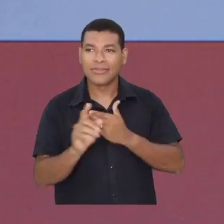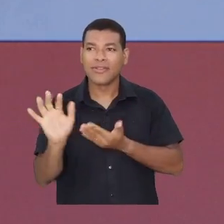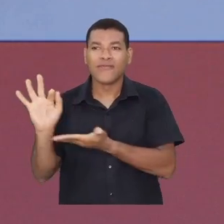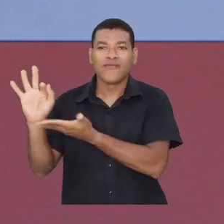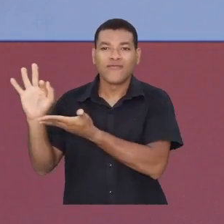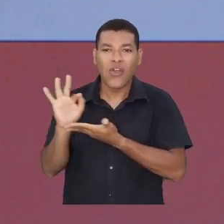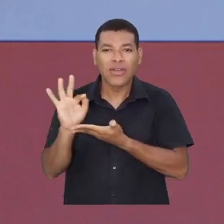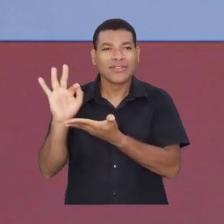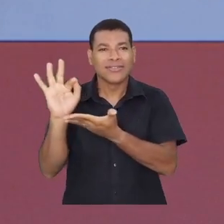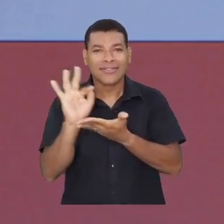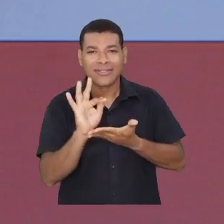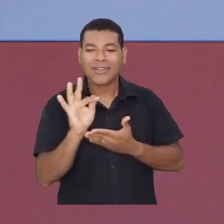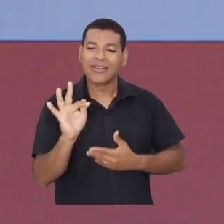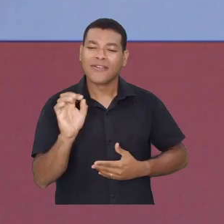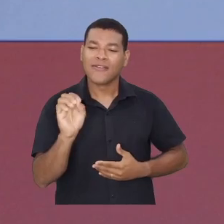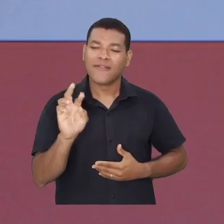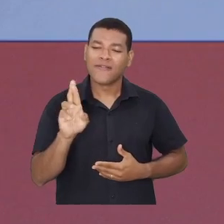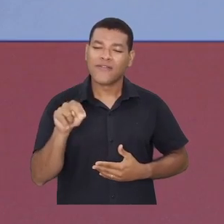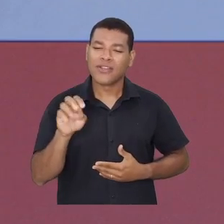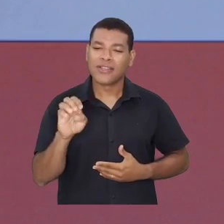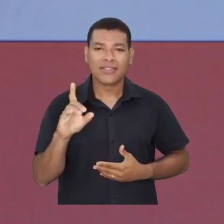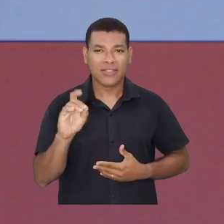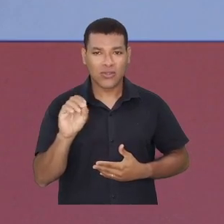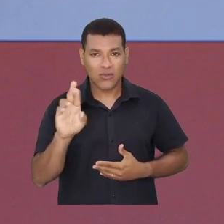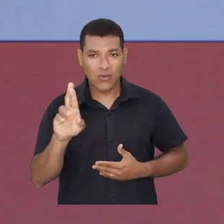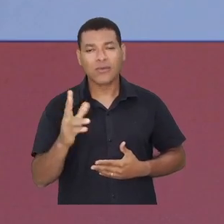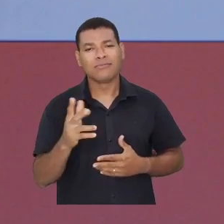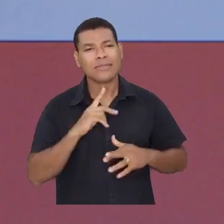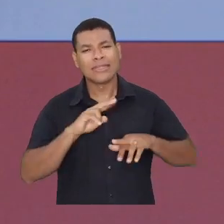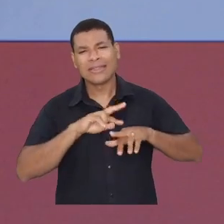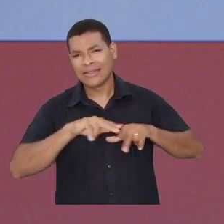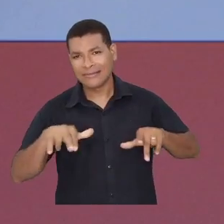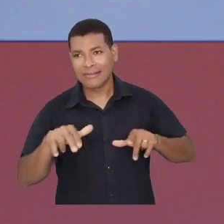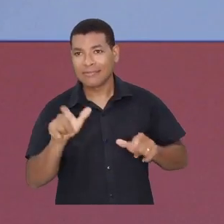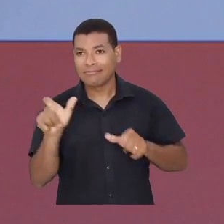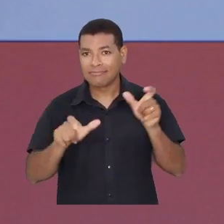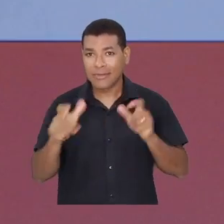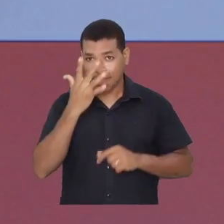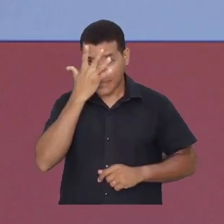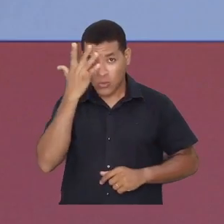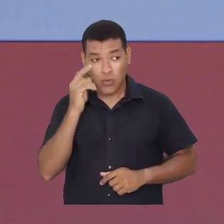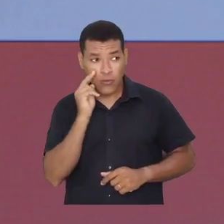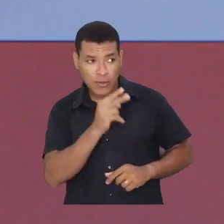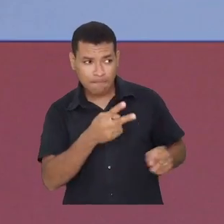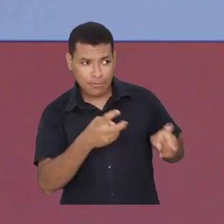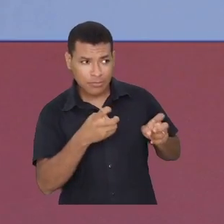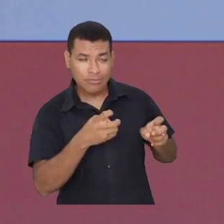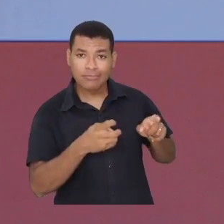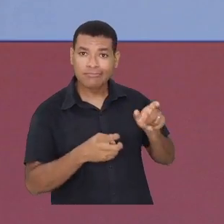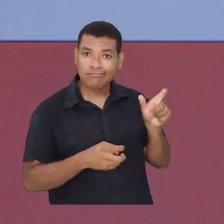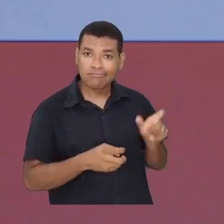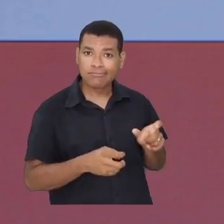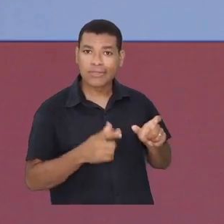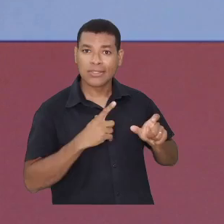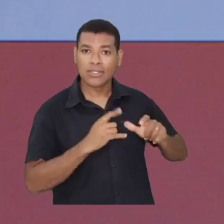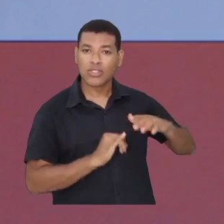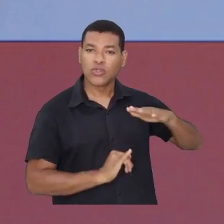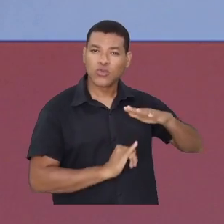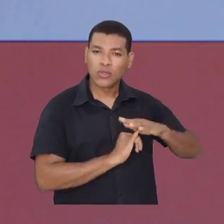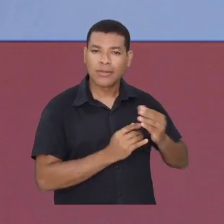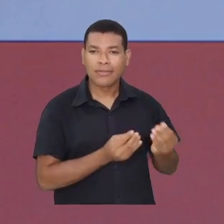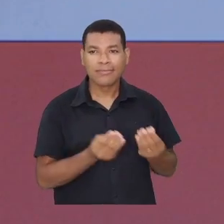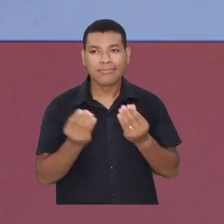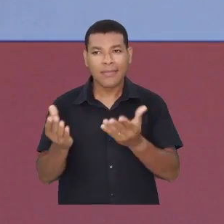ecossistema acaba consolidando ali uma imagem de uma empresa enquanto aquela instituição que